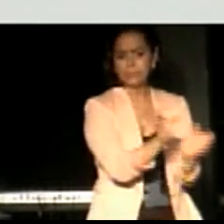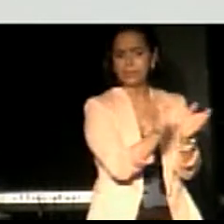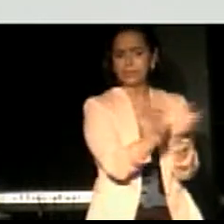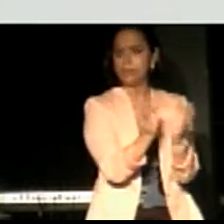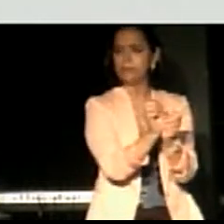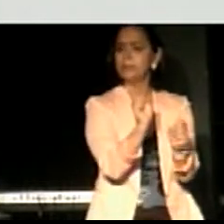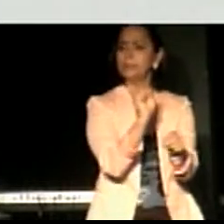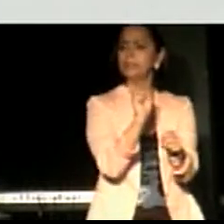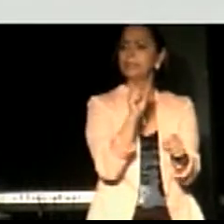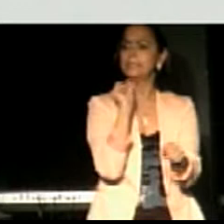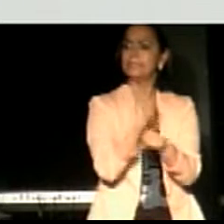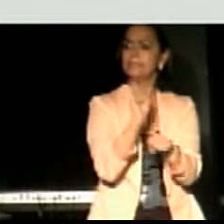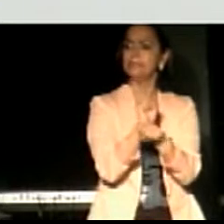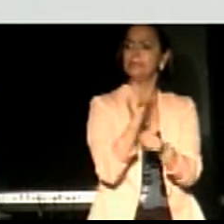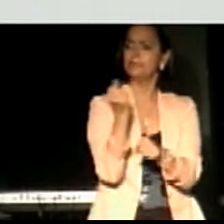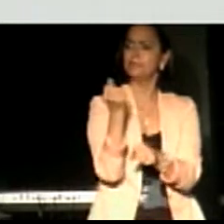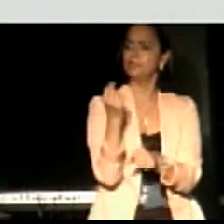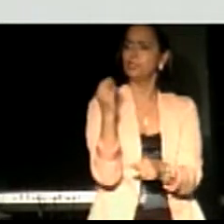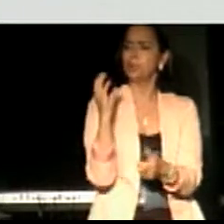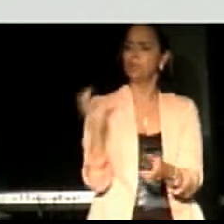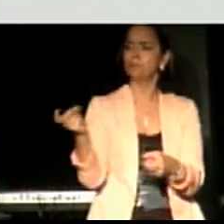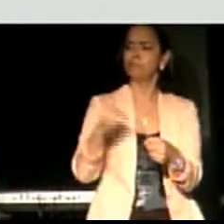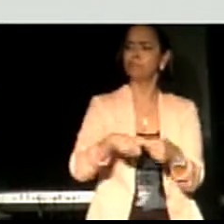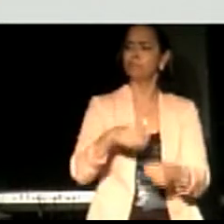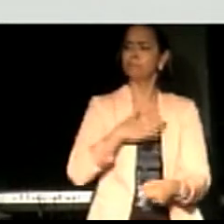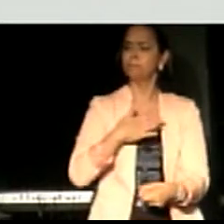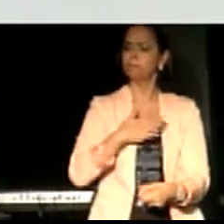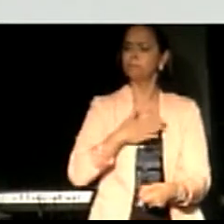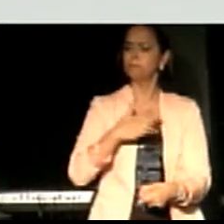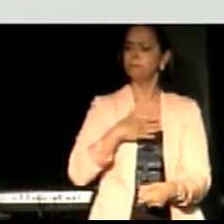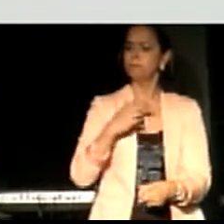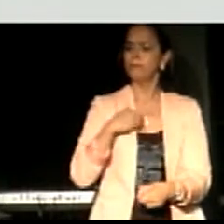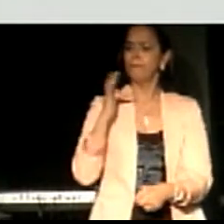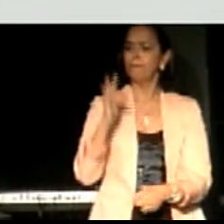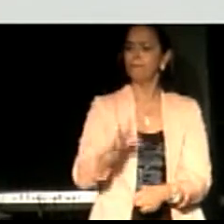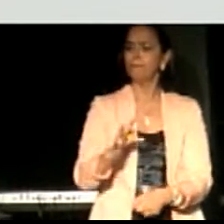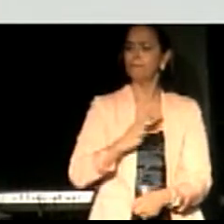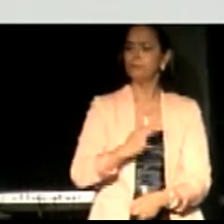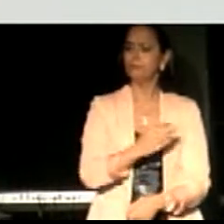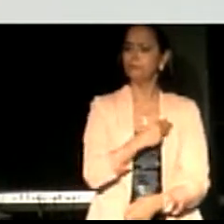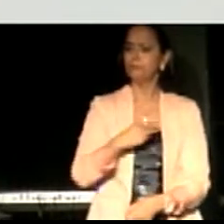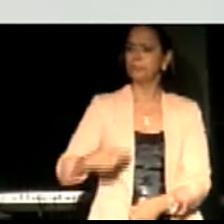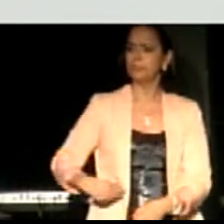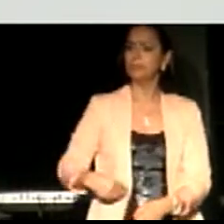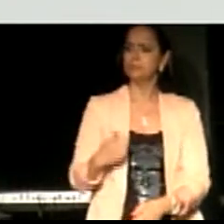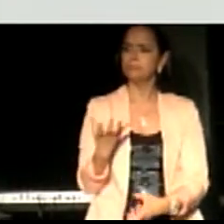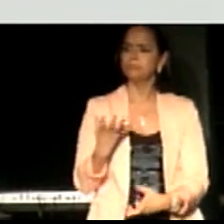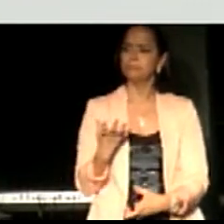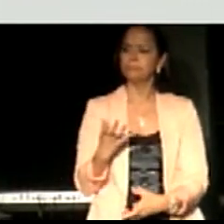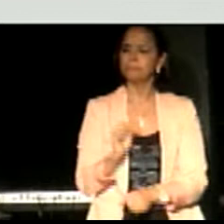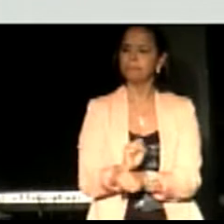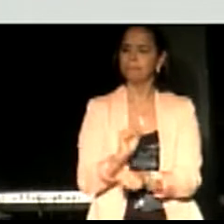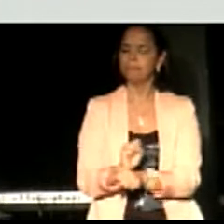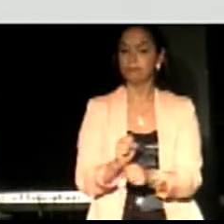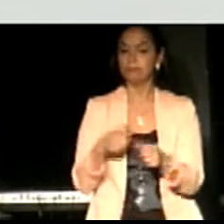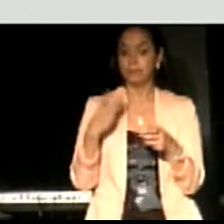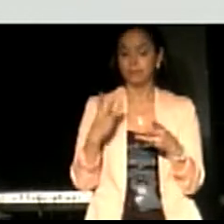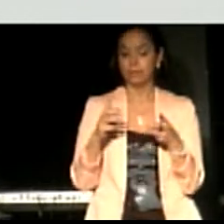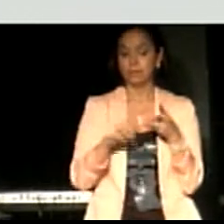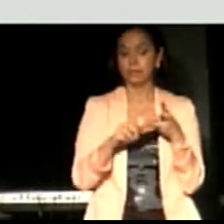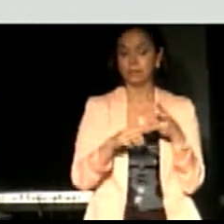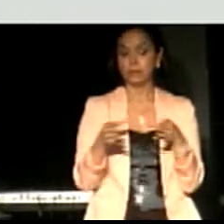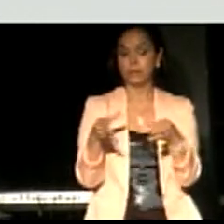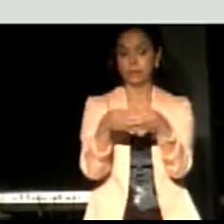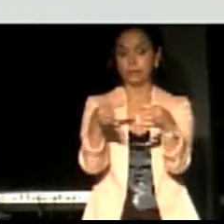devolvesse as regalias da época de Salomão. temos ainda um terceiro, que eram